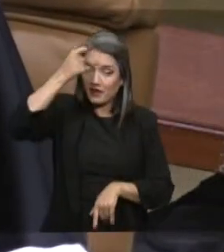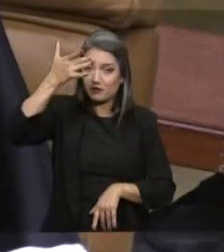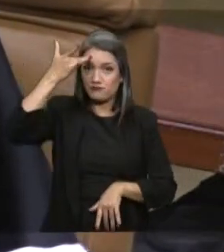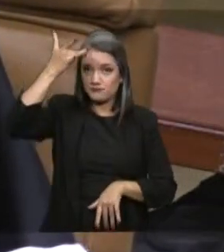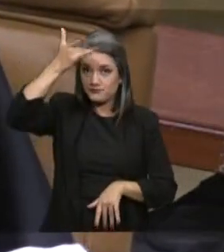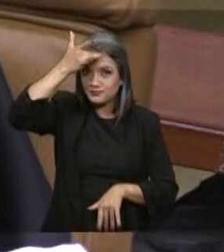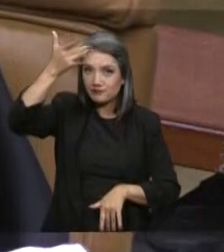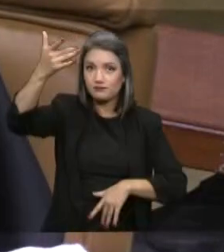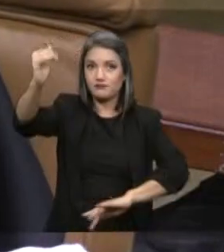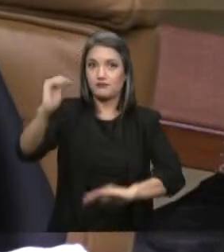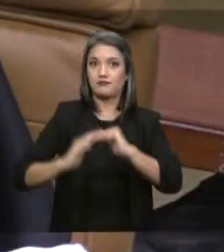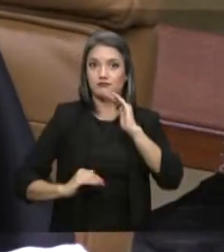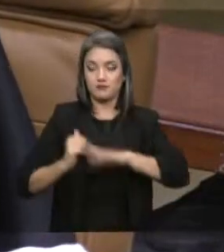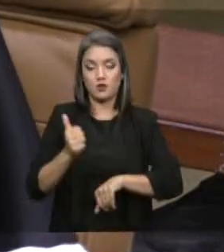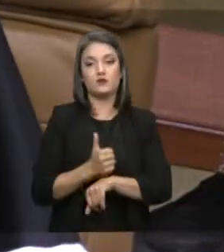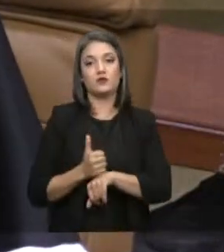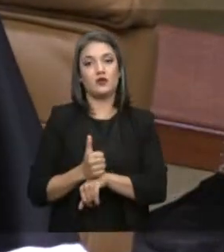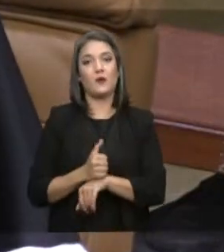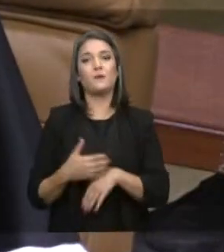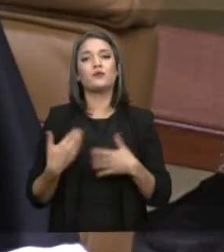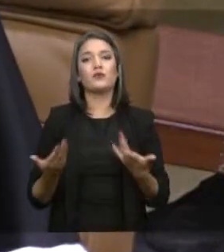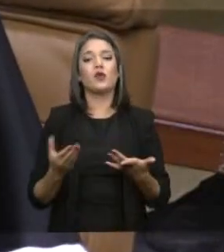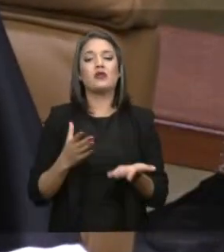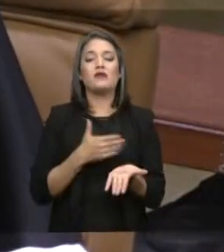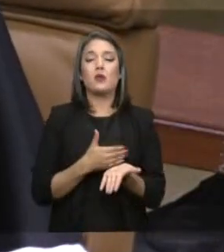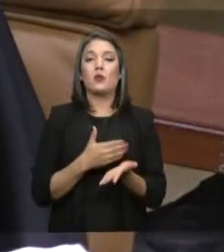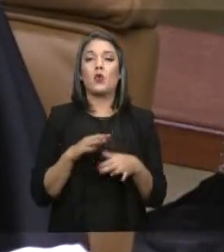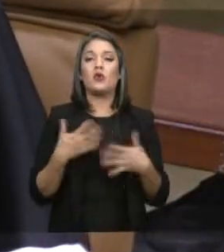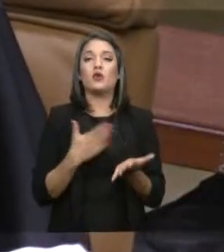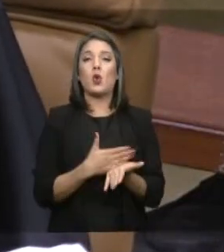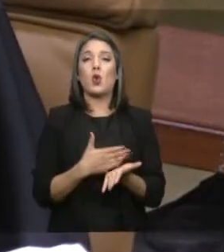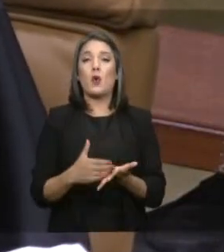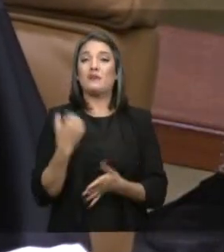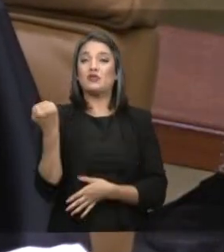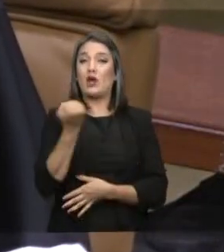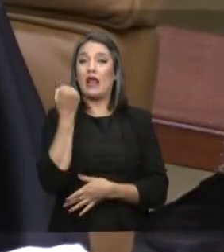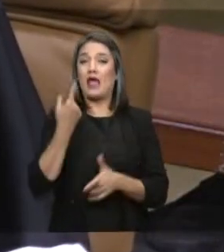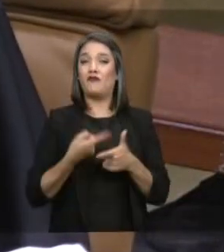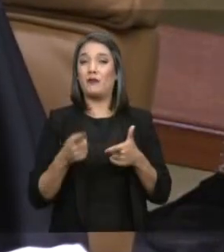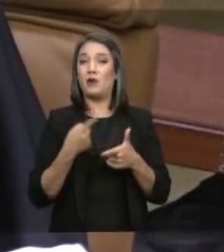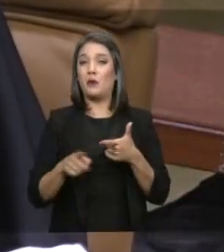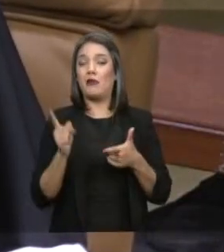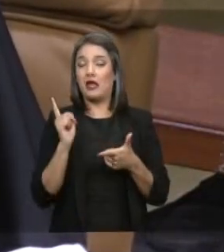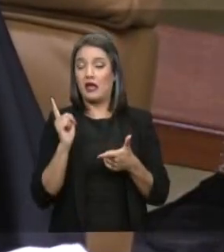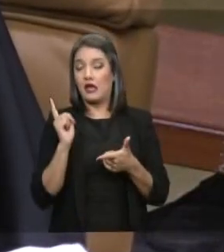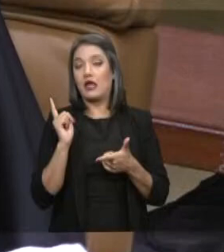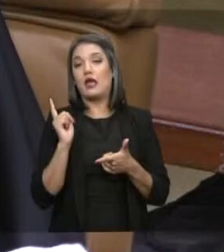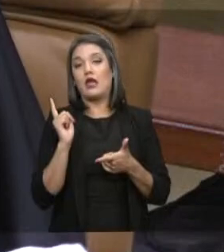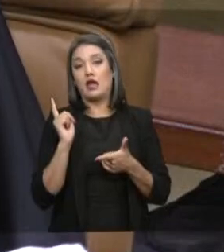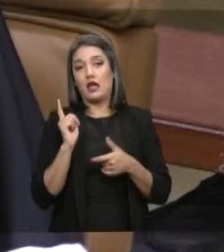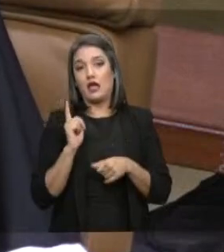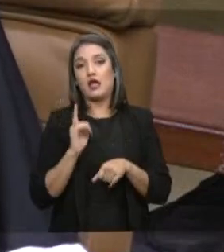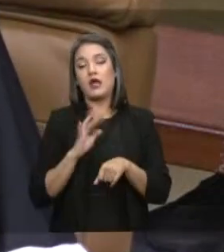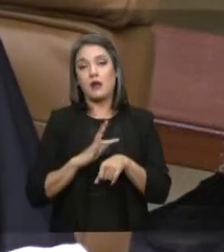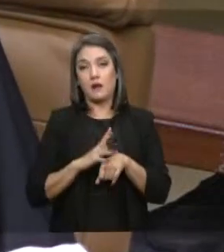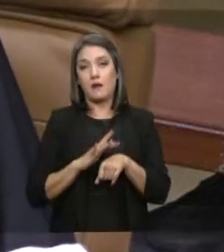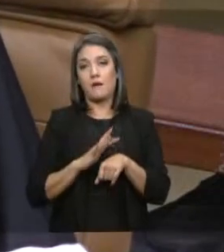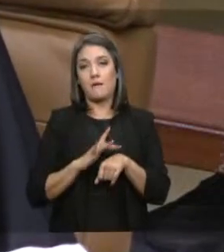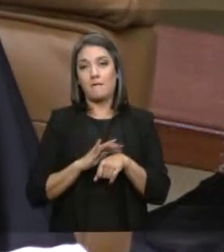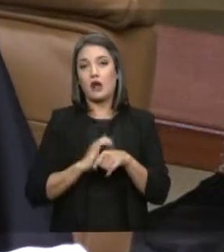anoto que especialmente desde o início da grave crise sanitária e humanitária decorrente